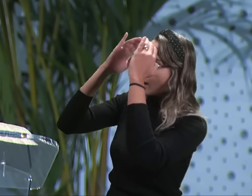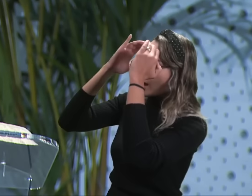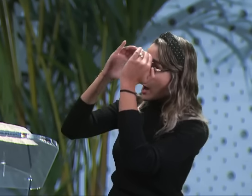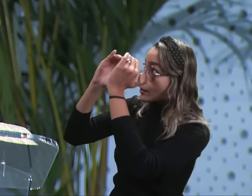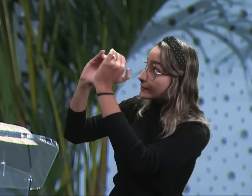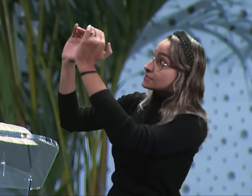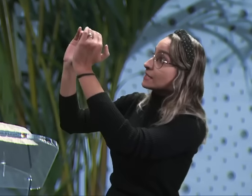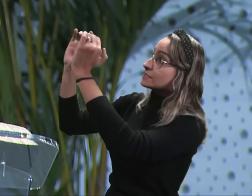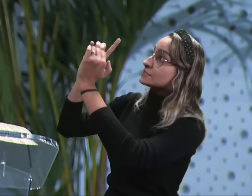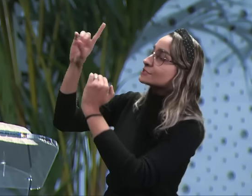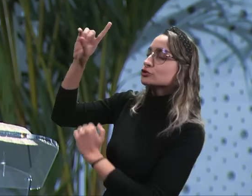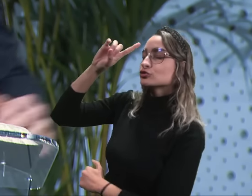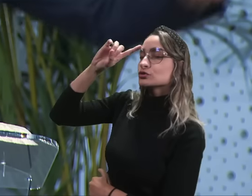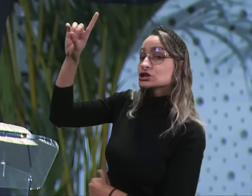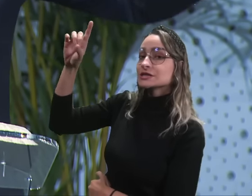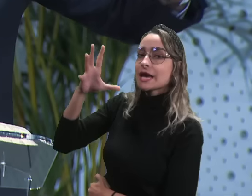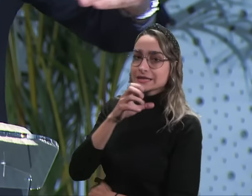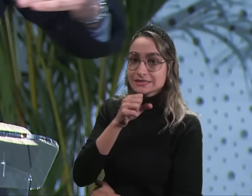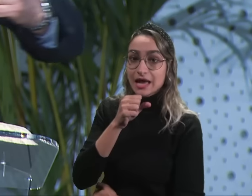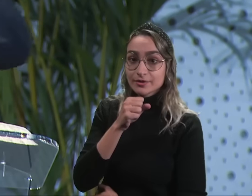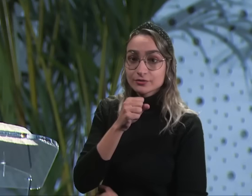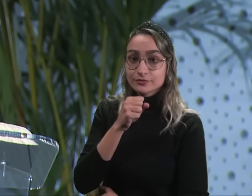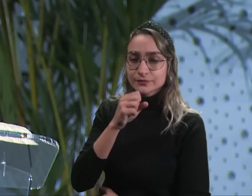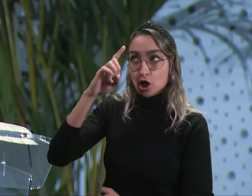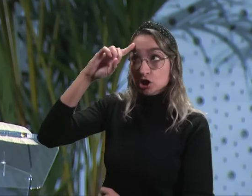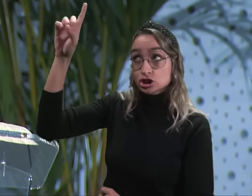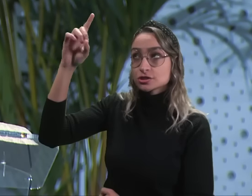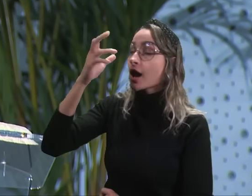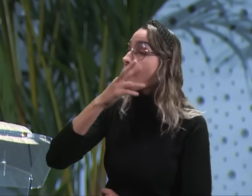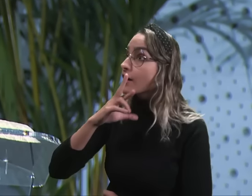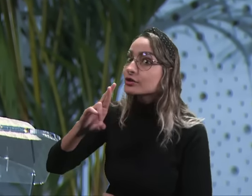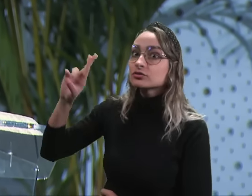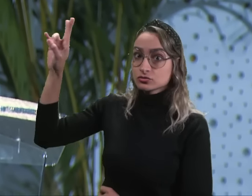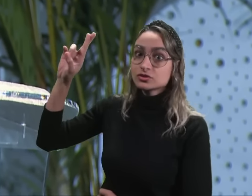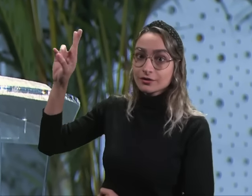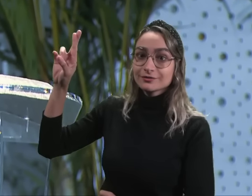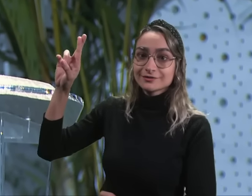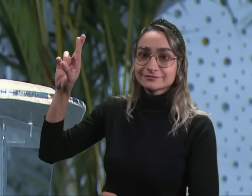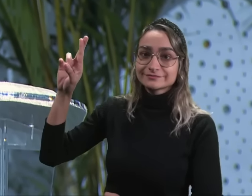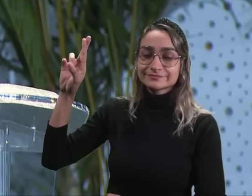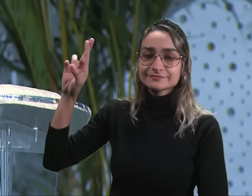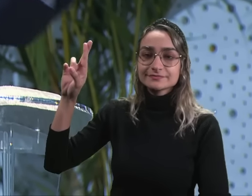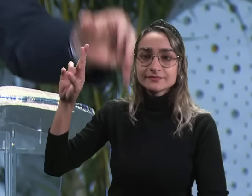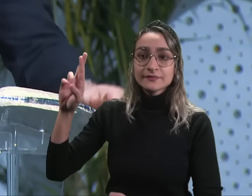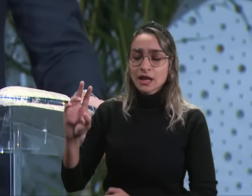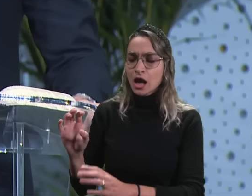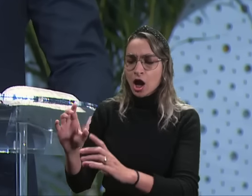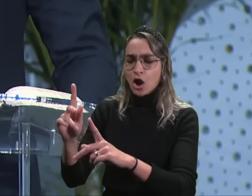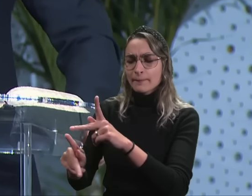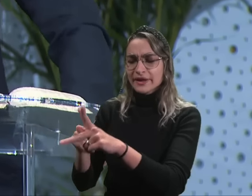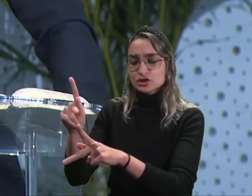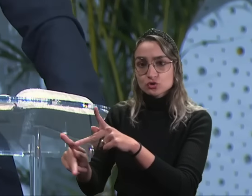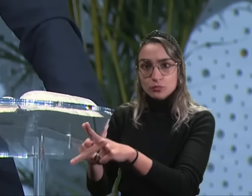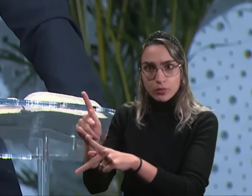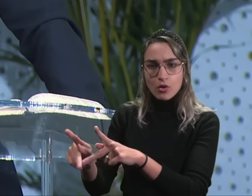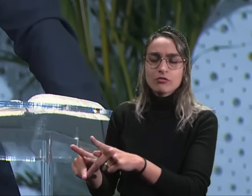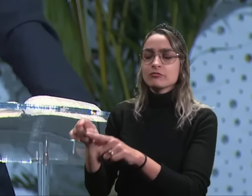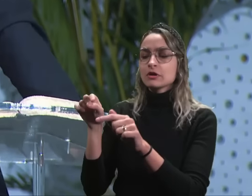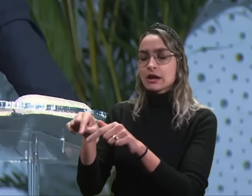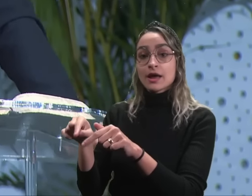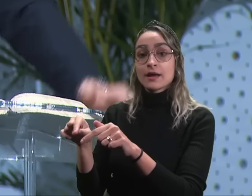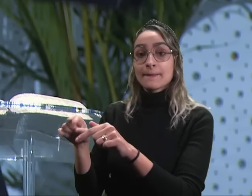chegam eh ao Monte Sinai nessa caminhada agora eles têm um Grande Encontro com Deus Êxodo capítulo